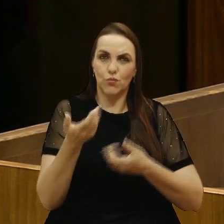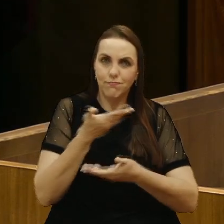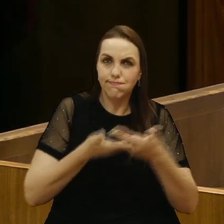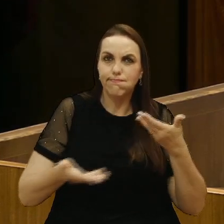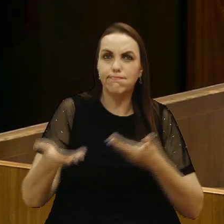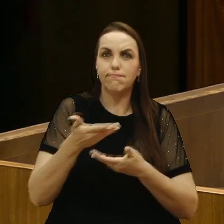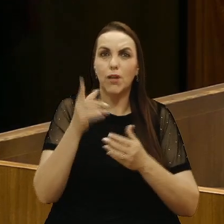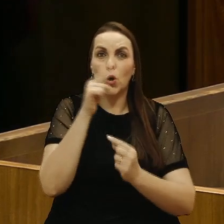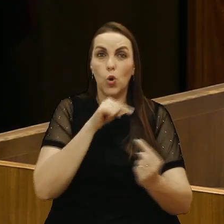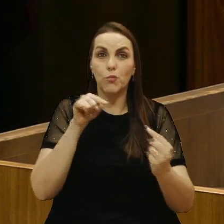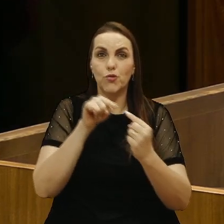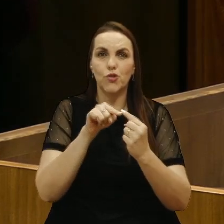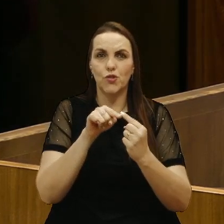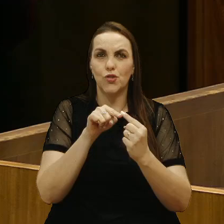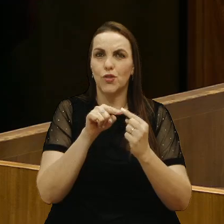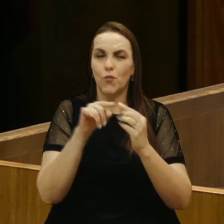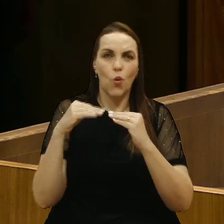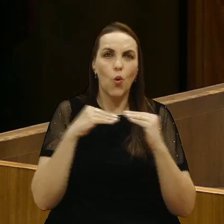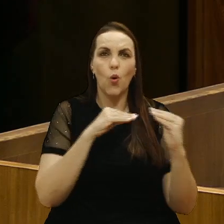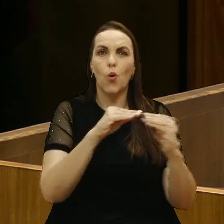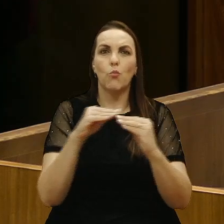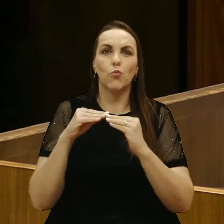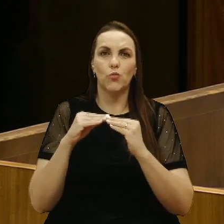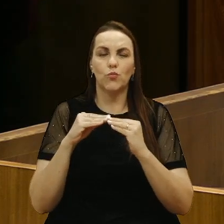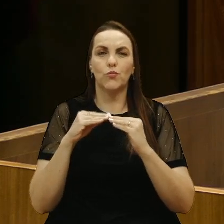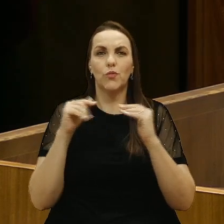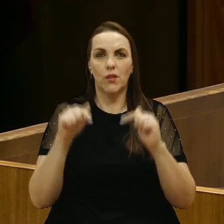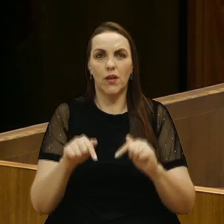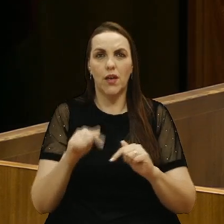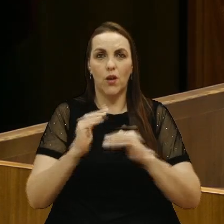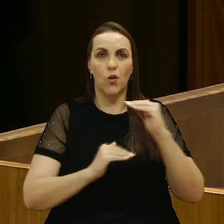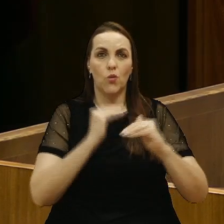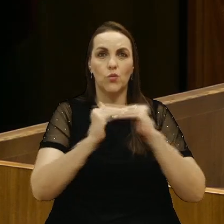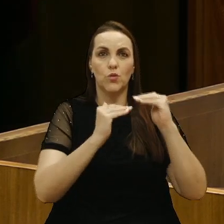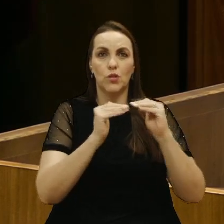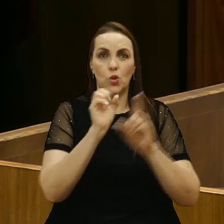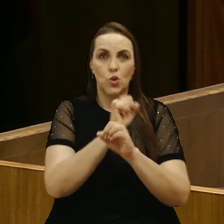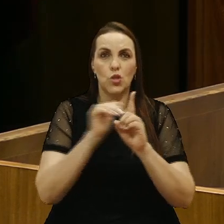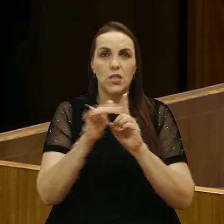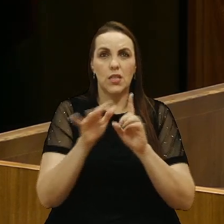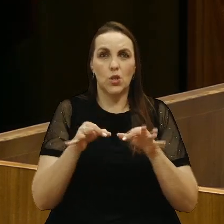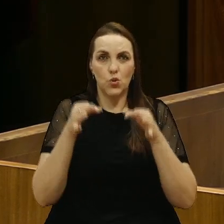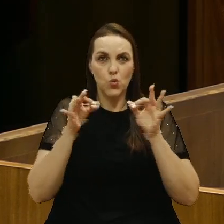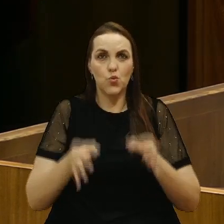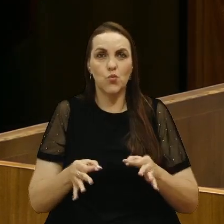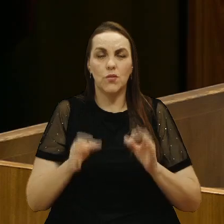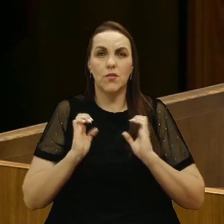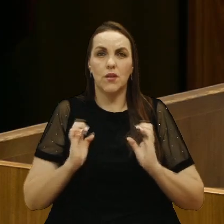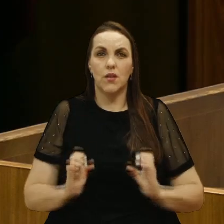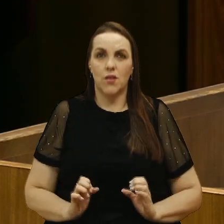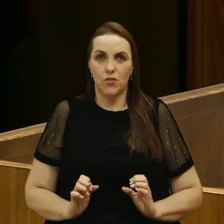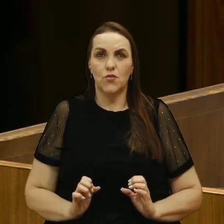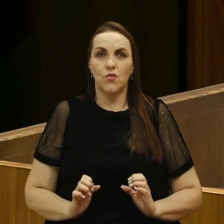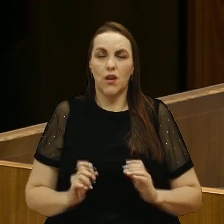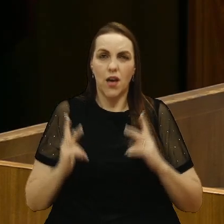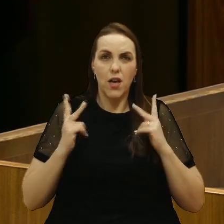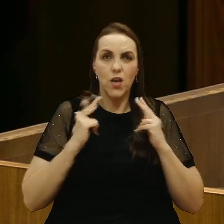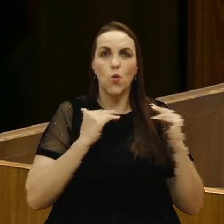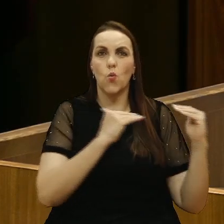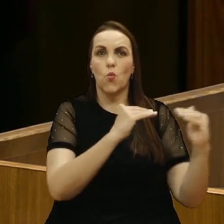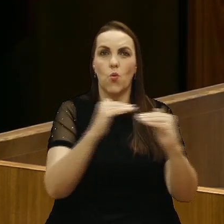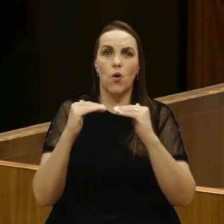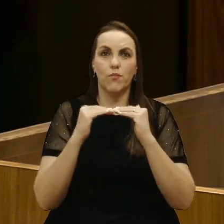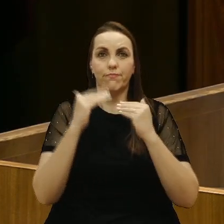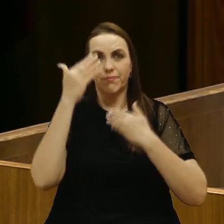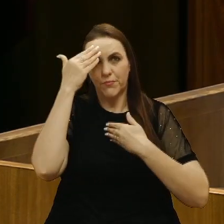do objetivo comum, qual seja a construção de uma sociedade mais justa, ética e igualitária.